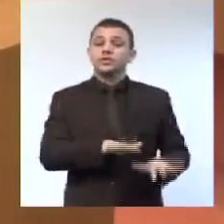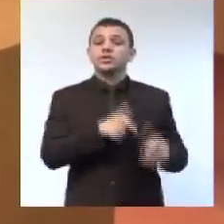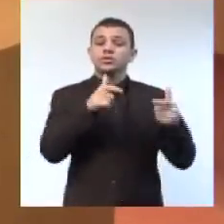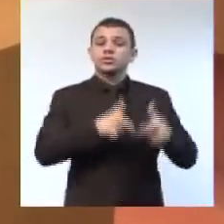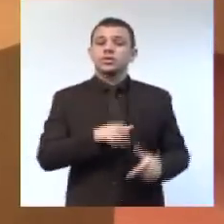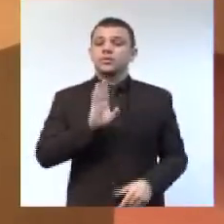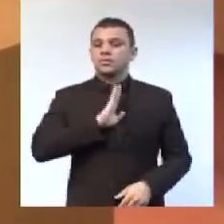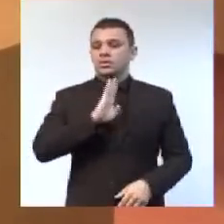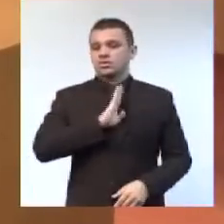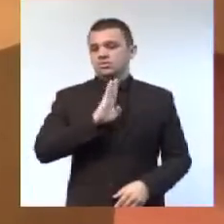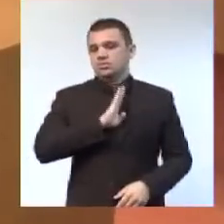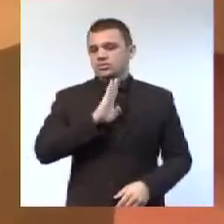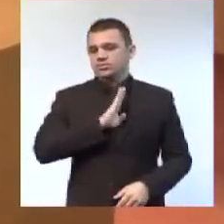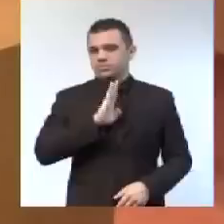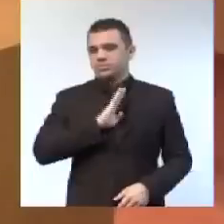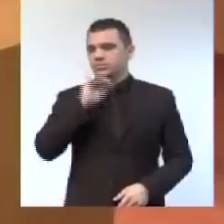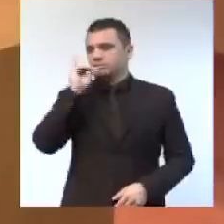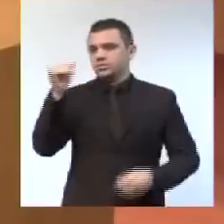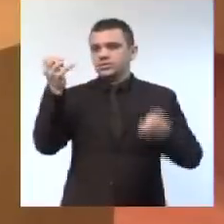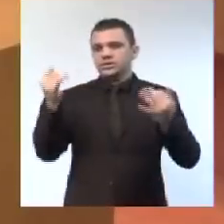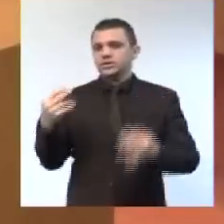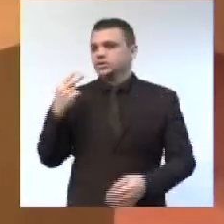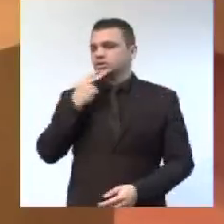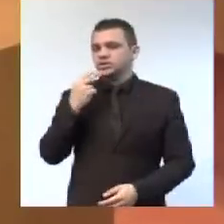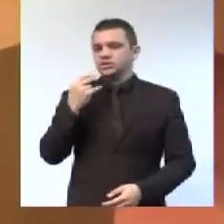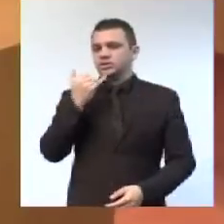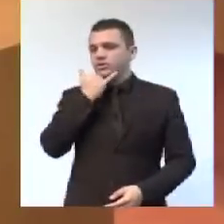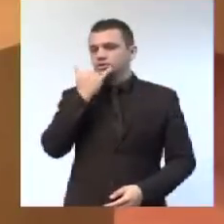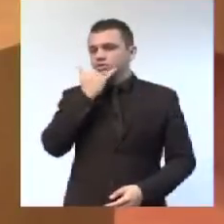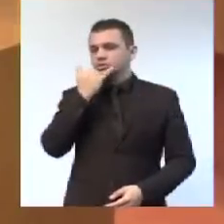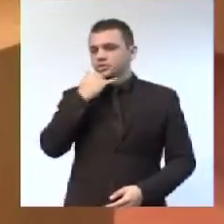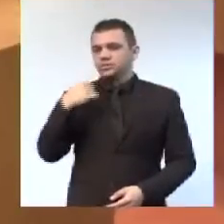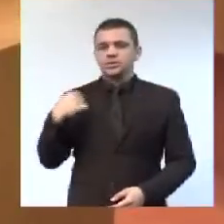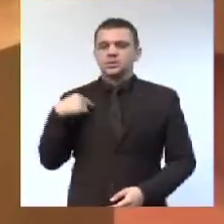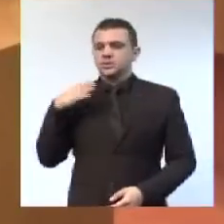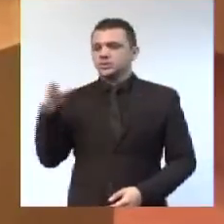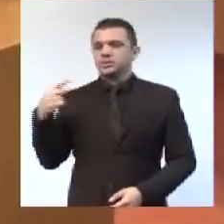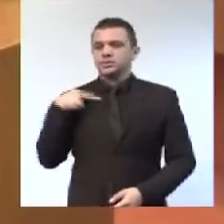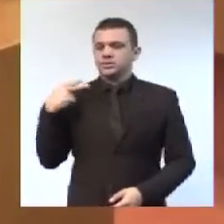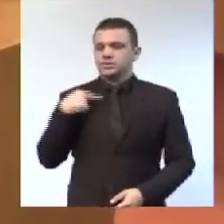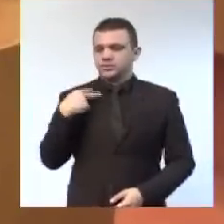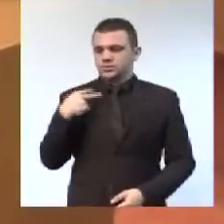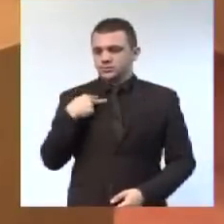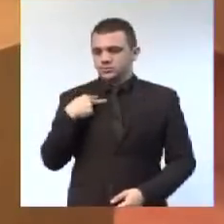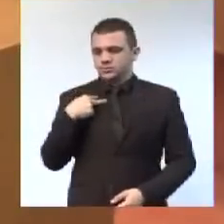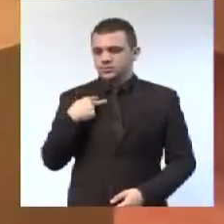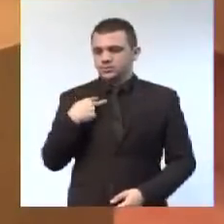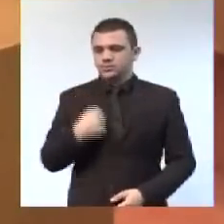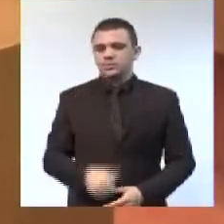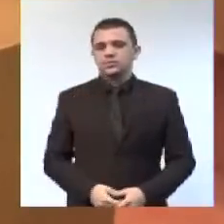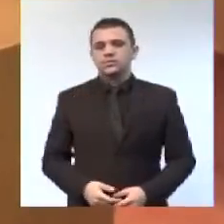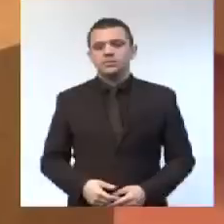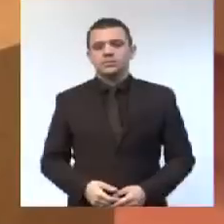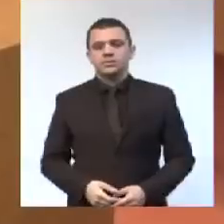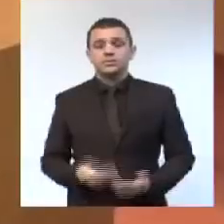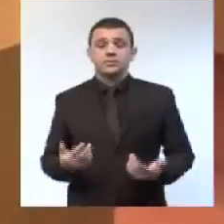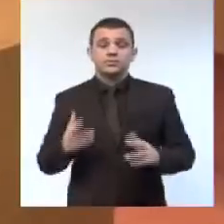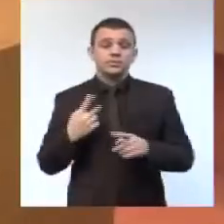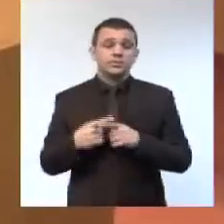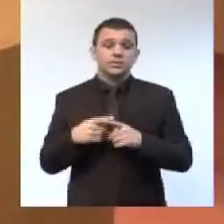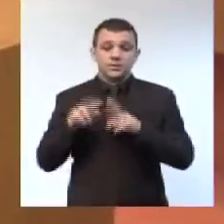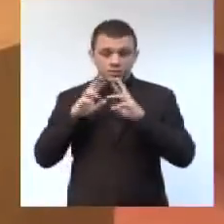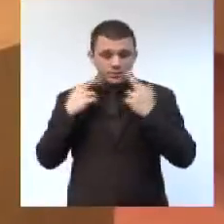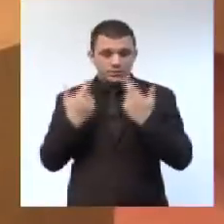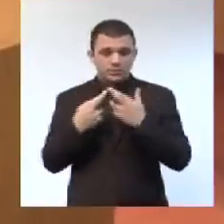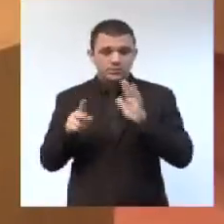logo daí. Porque até por um detalhe, reunião do PMDB, eu tenho que participar. Senão, em função de outros